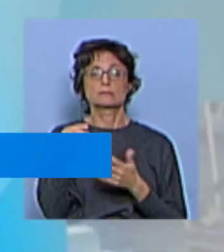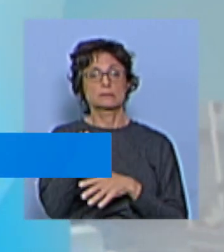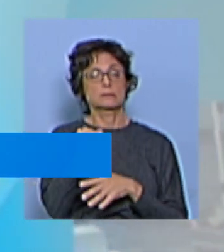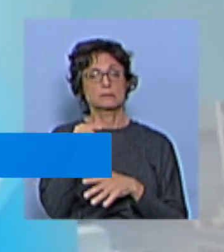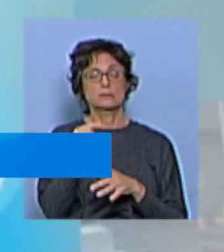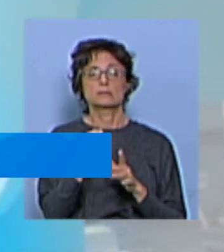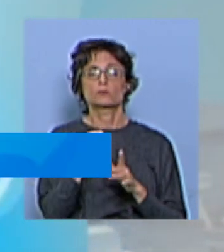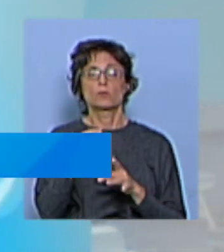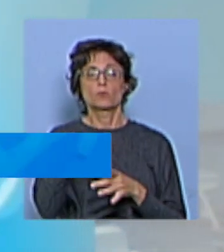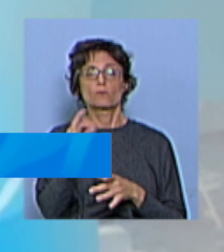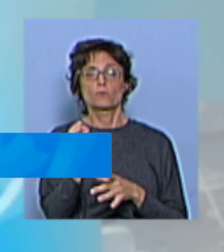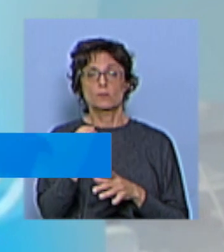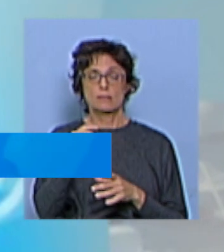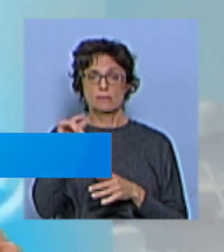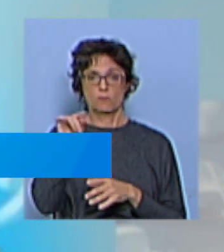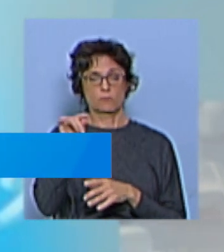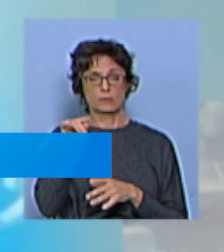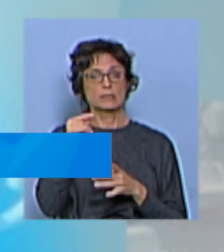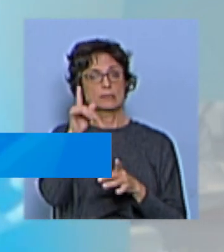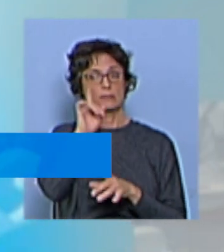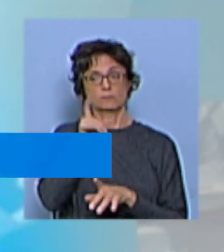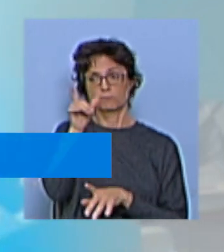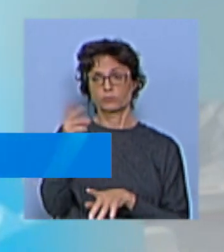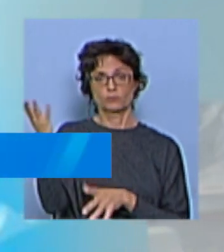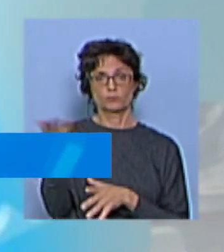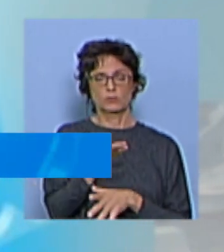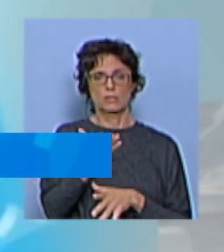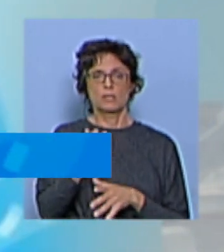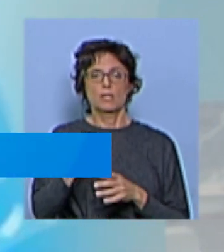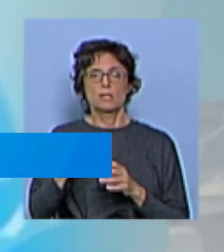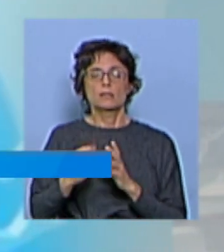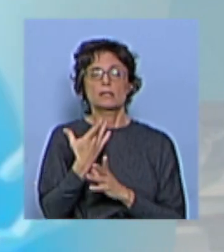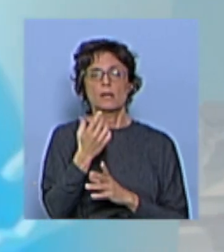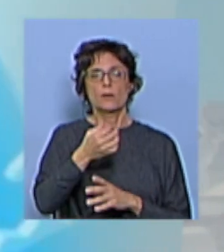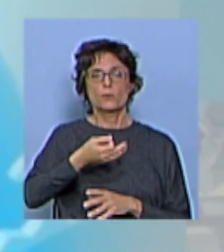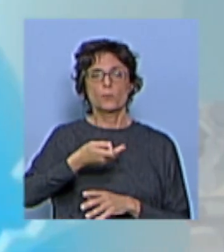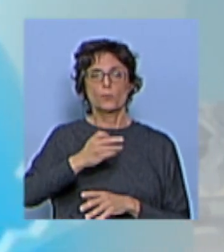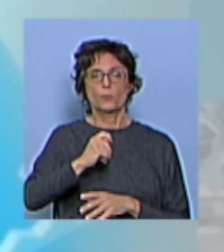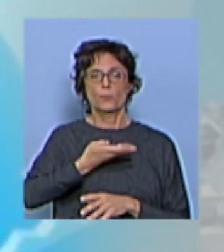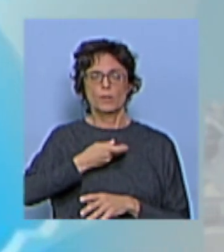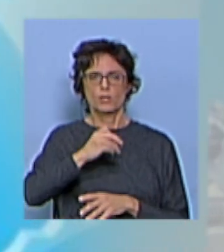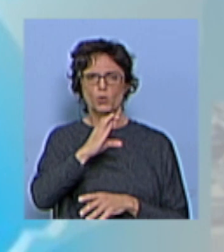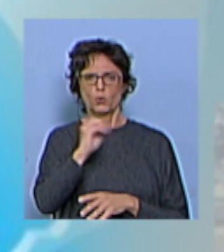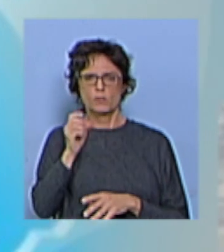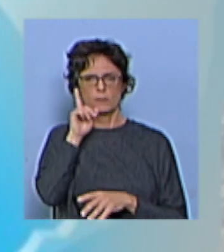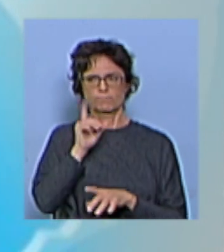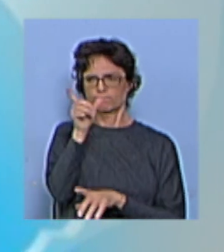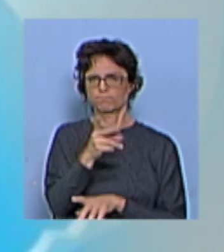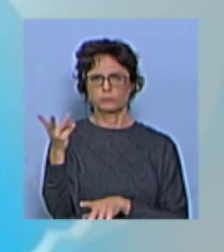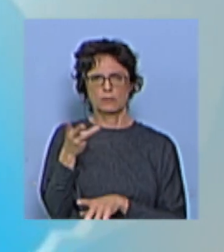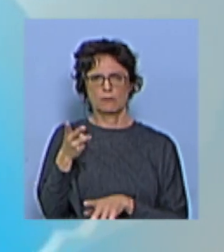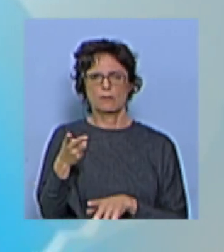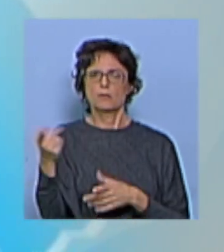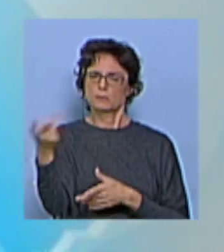Ana Patrícia Fonseca, e realizado por Patrícia Pedrosa. Ambas estão connosco e já vamos conversar sobre